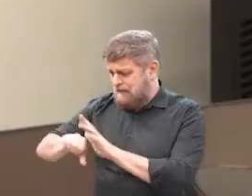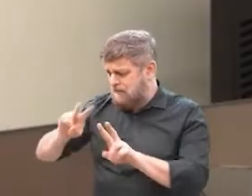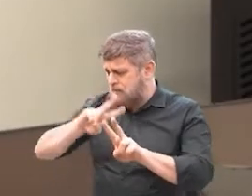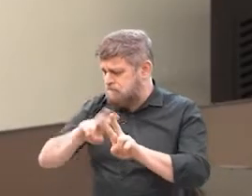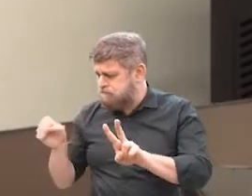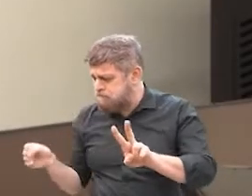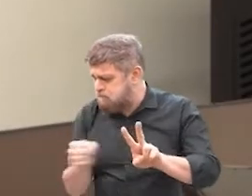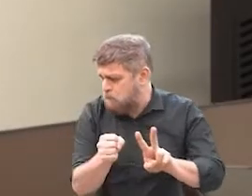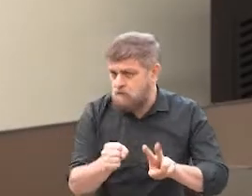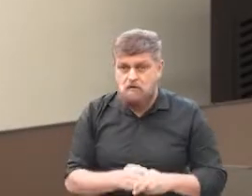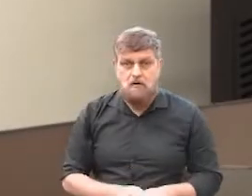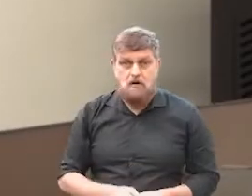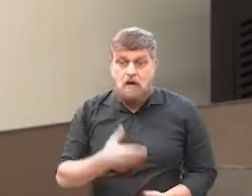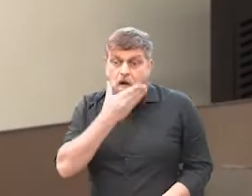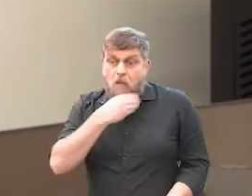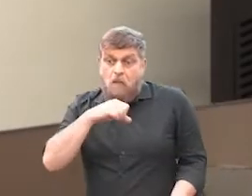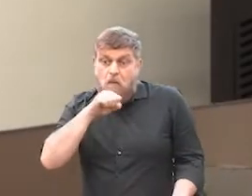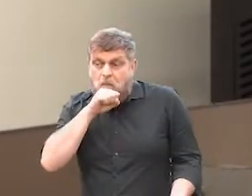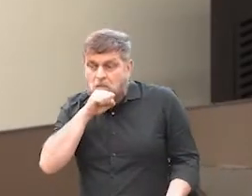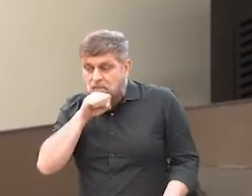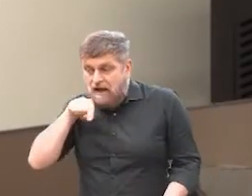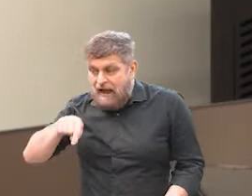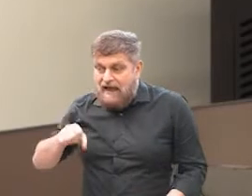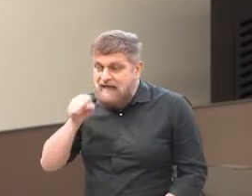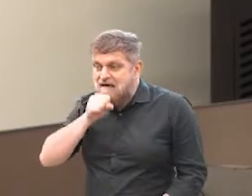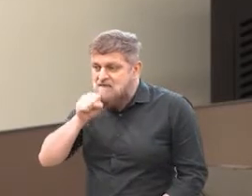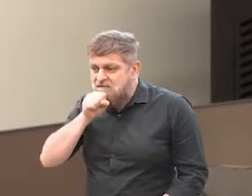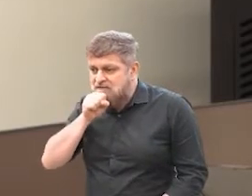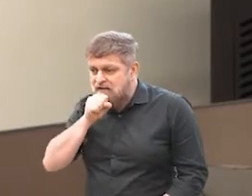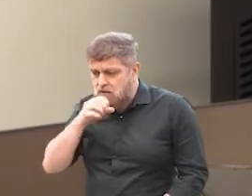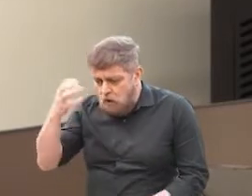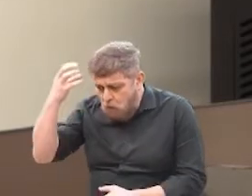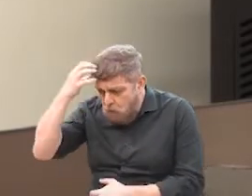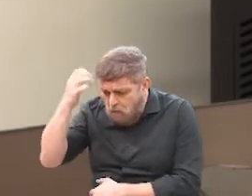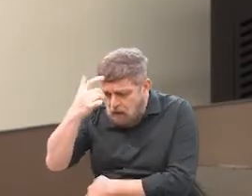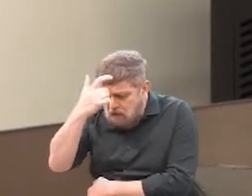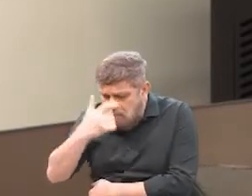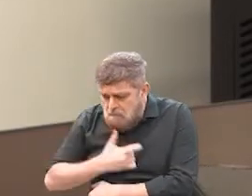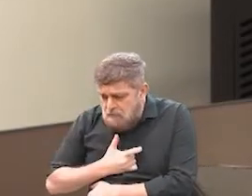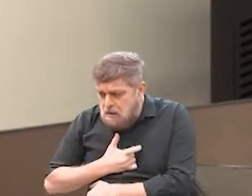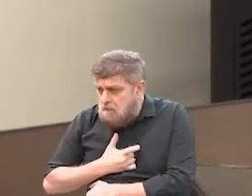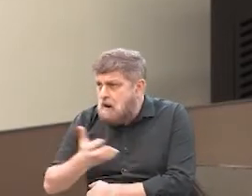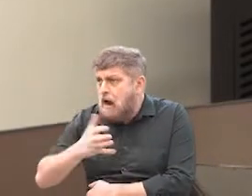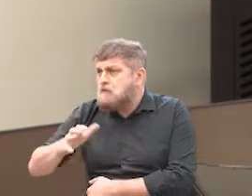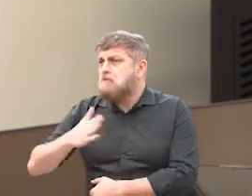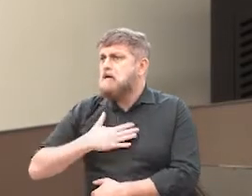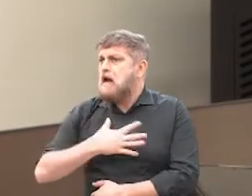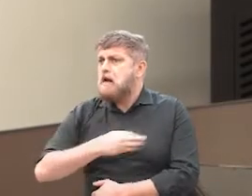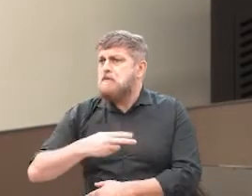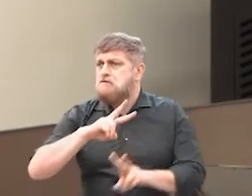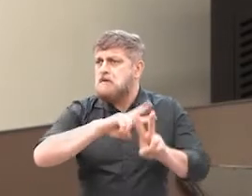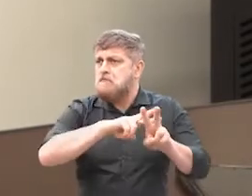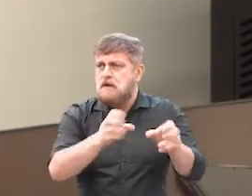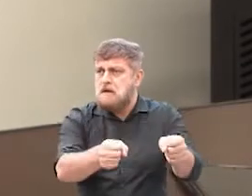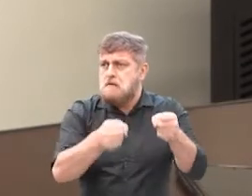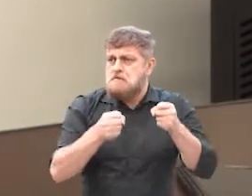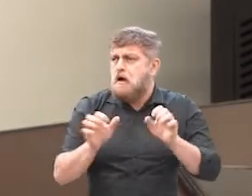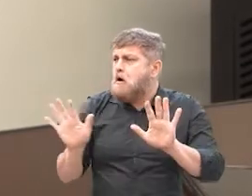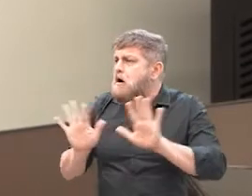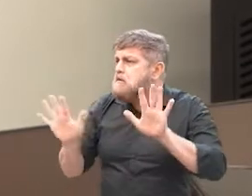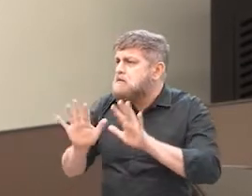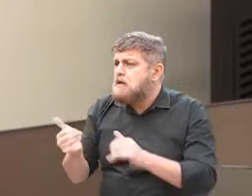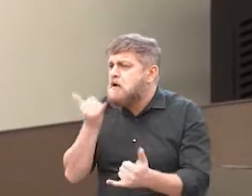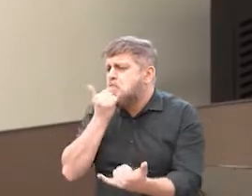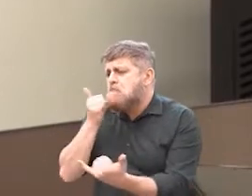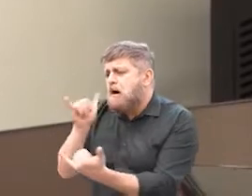filho maltrate os pais, o idoso ainda se sente culpado do filho estar sendo preso. Isso é muito comum. O